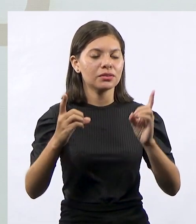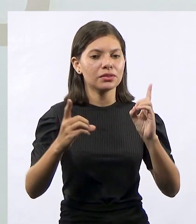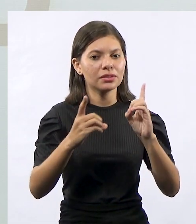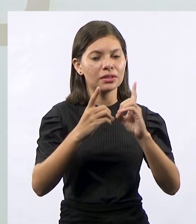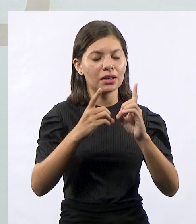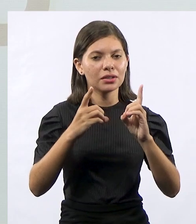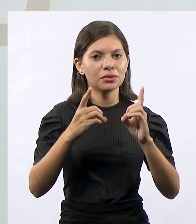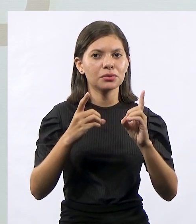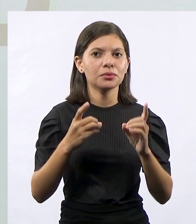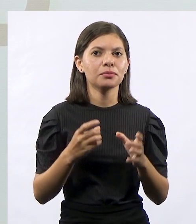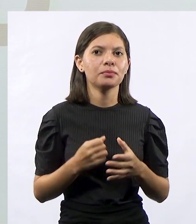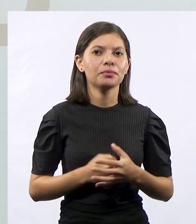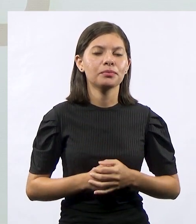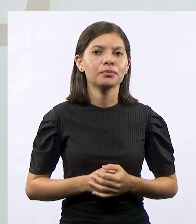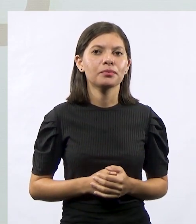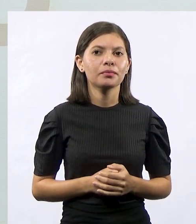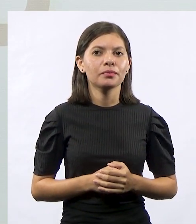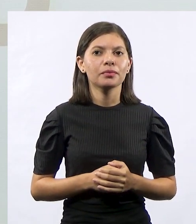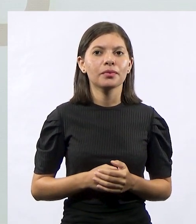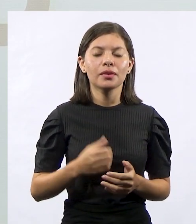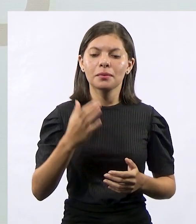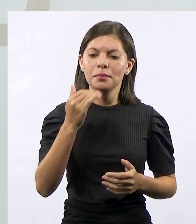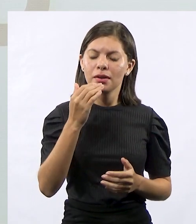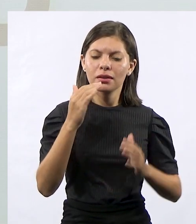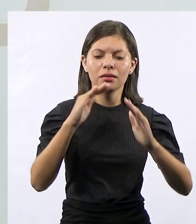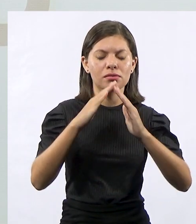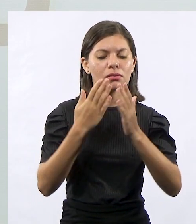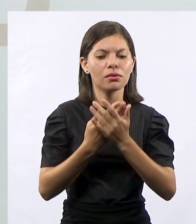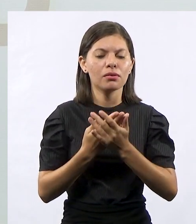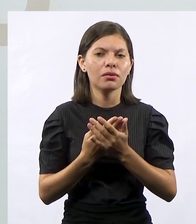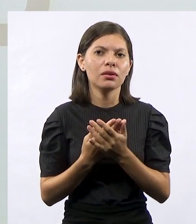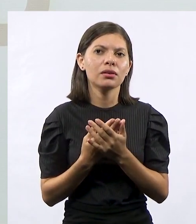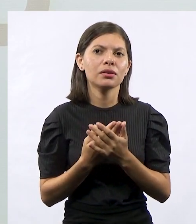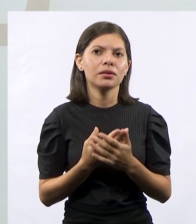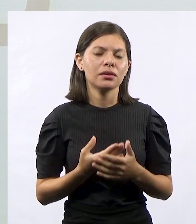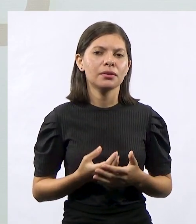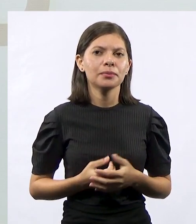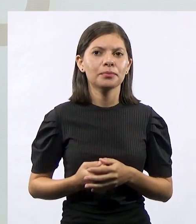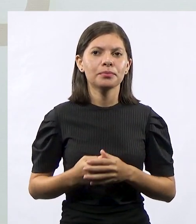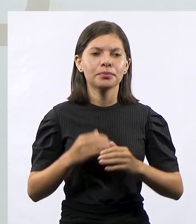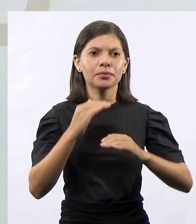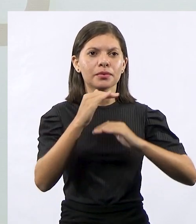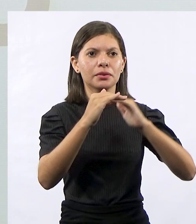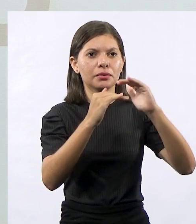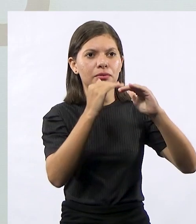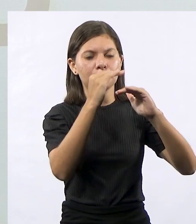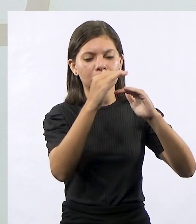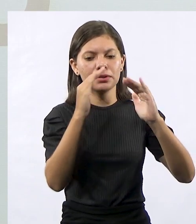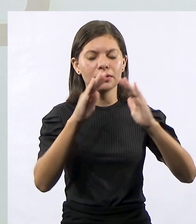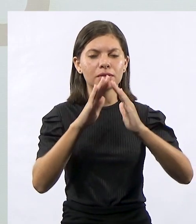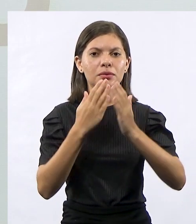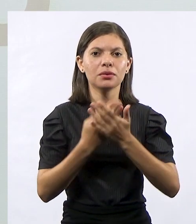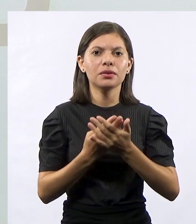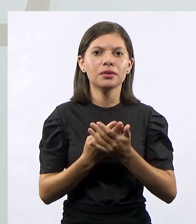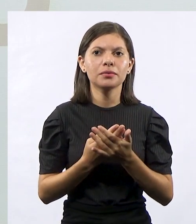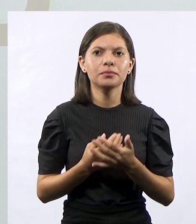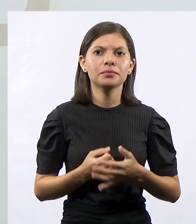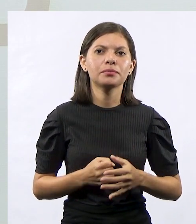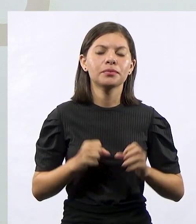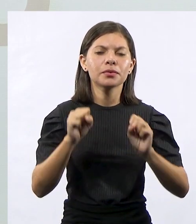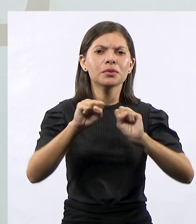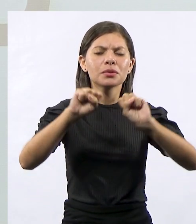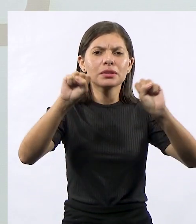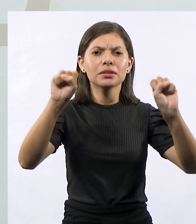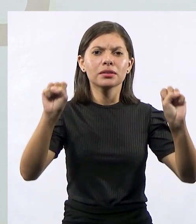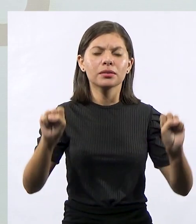Livro Didático, o PNLD, o Programa Nacional da Merenda Escolar, o Programa de Desenvolvimento da Escola, o Projeto de Desenvolvimento